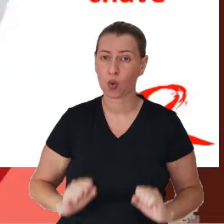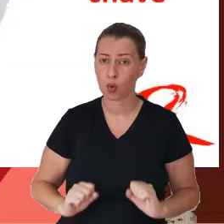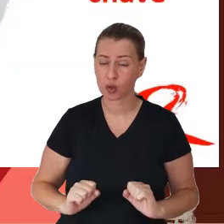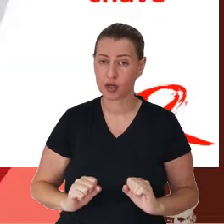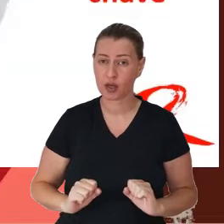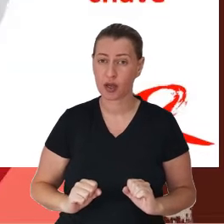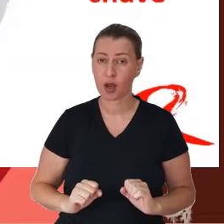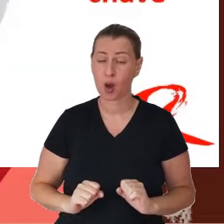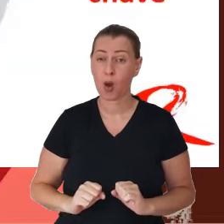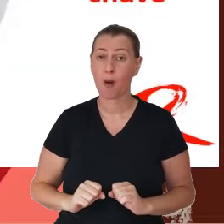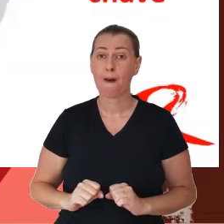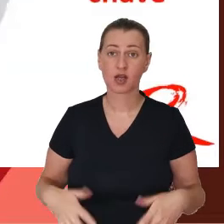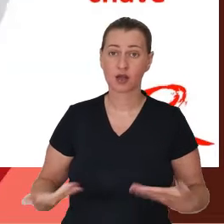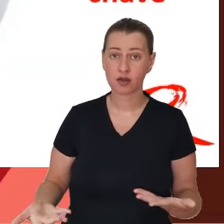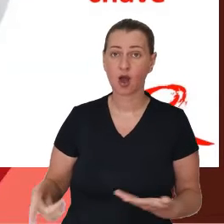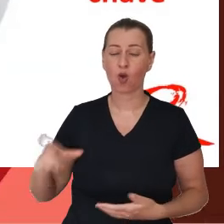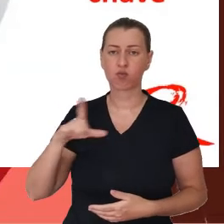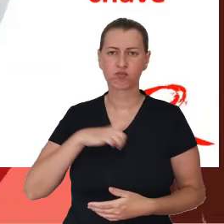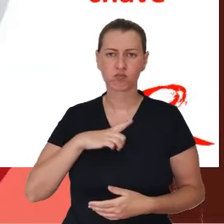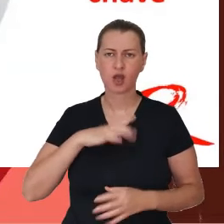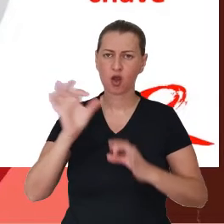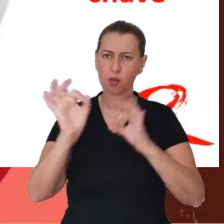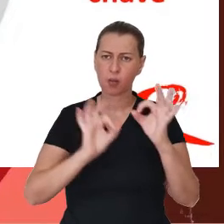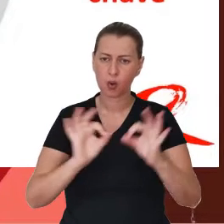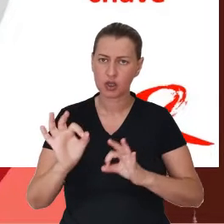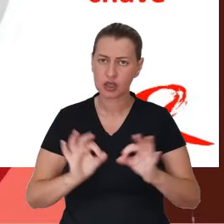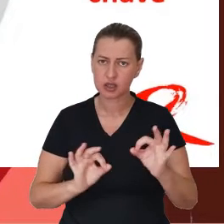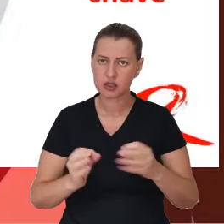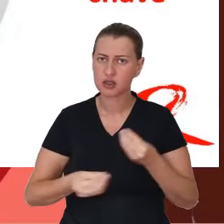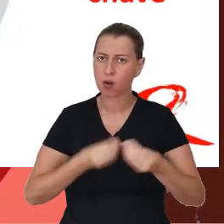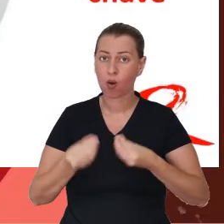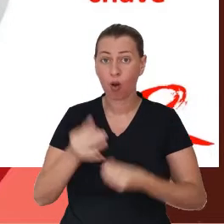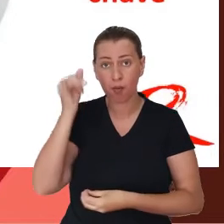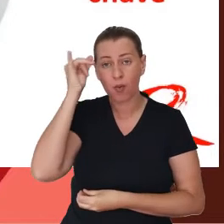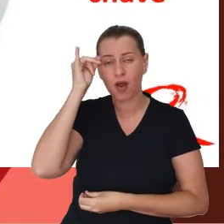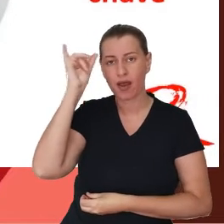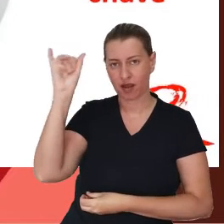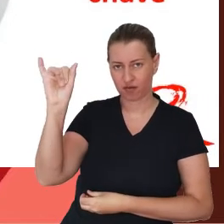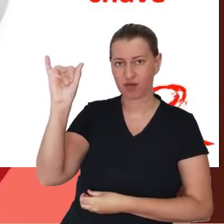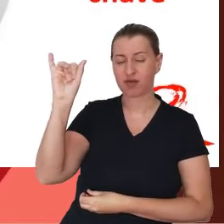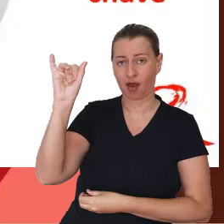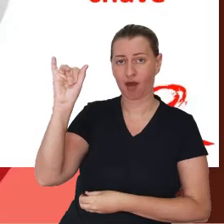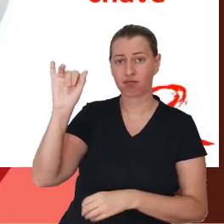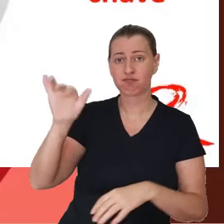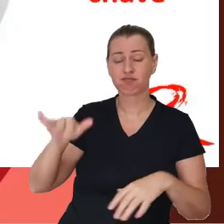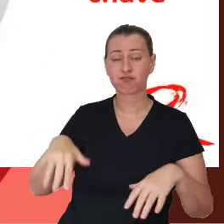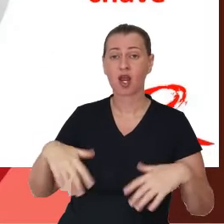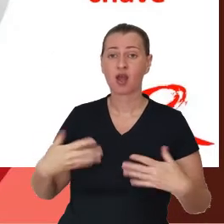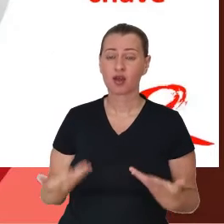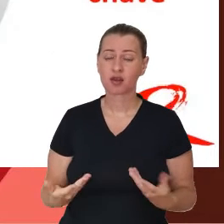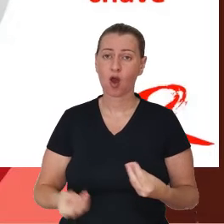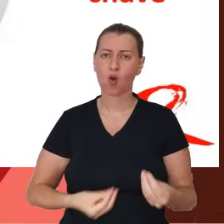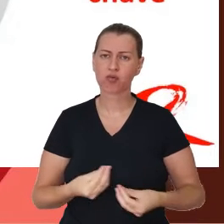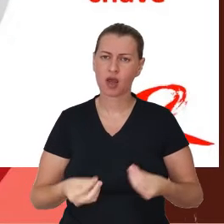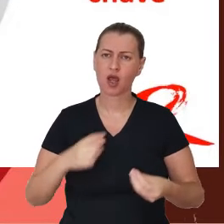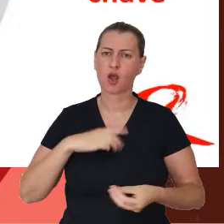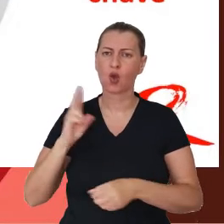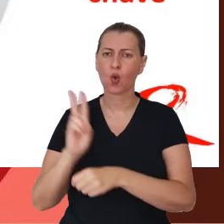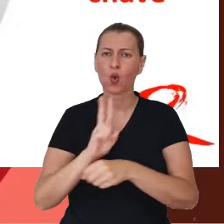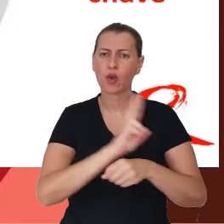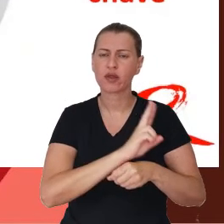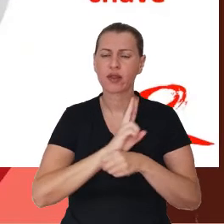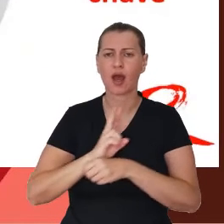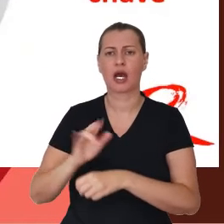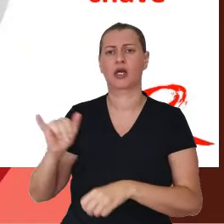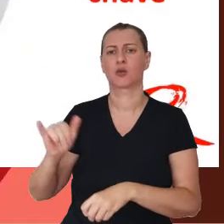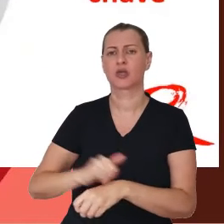Saúde traz o Mandala da Prevenção Combinada, né? Que é uma série de cuidados e